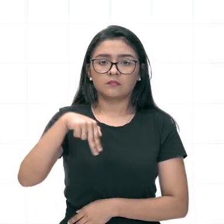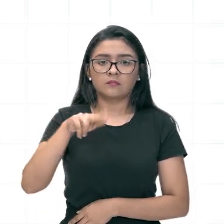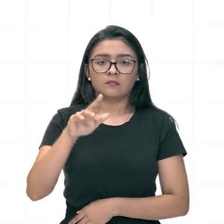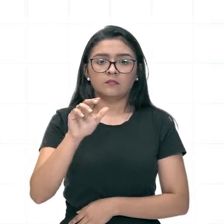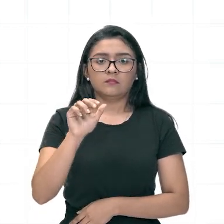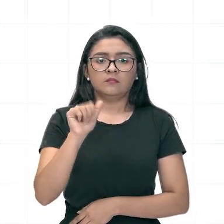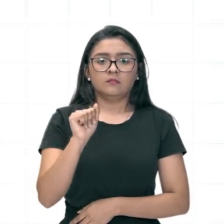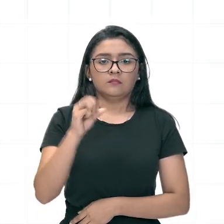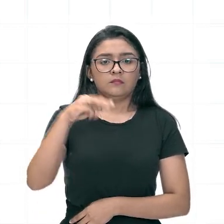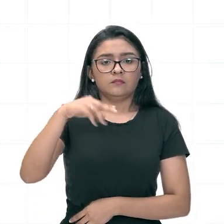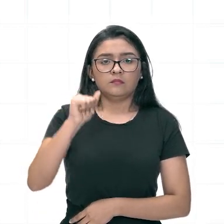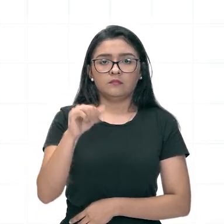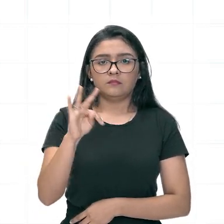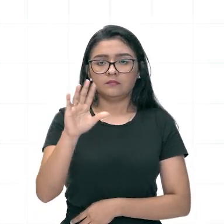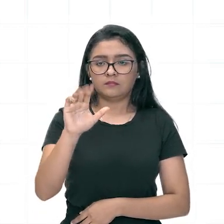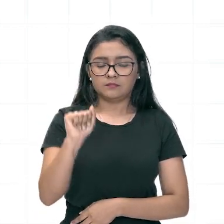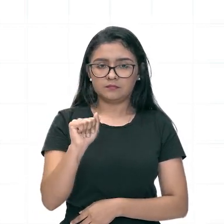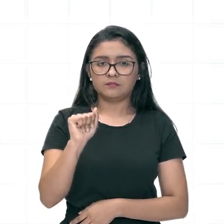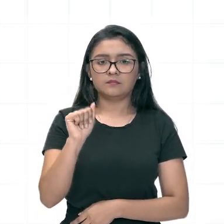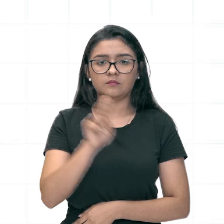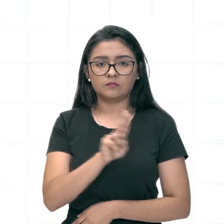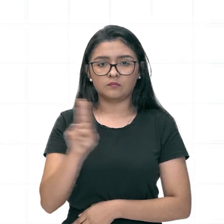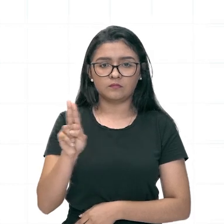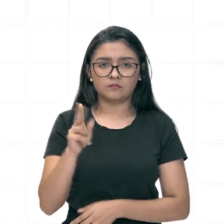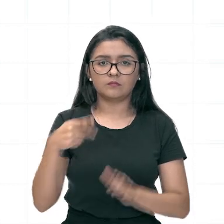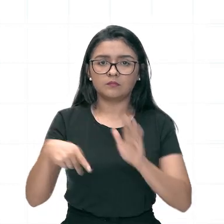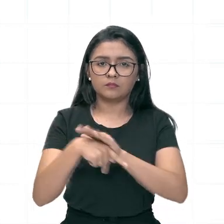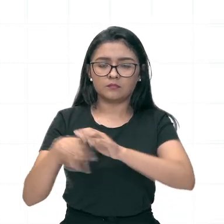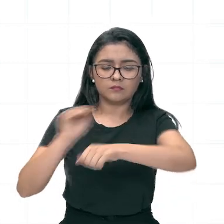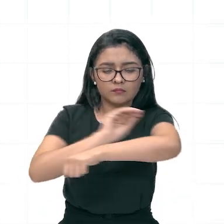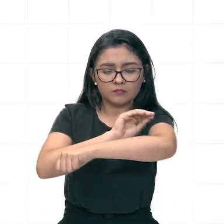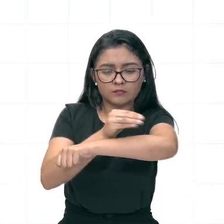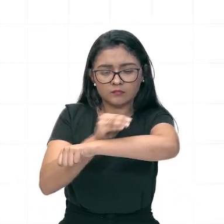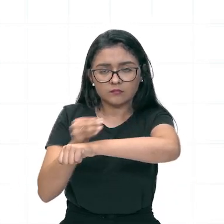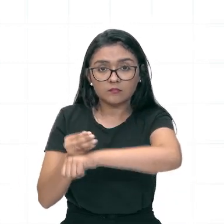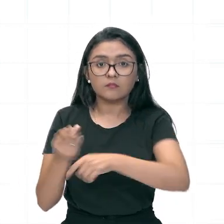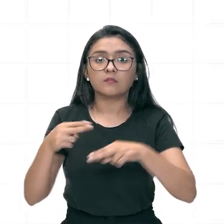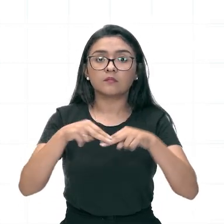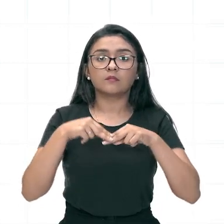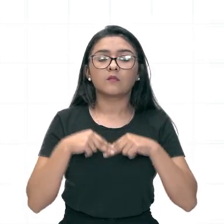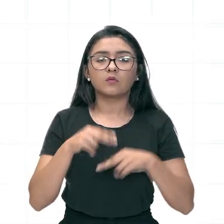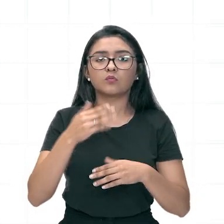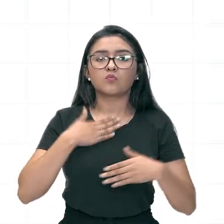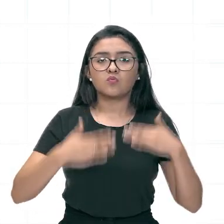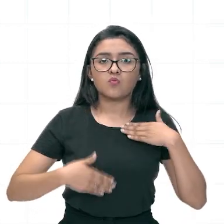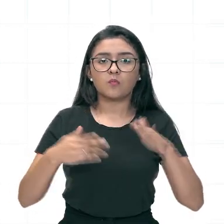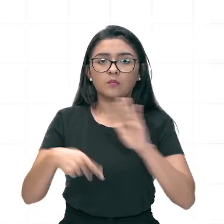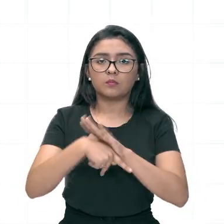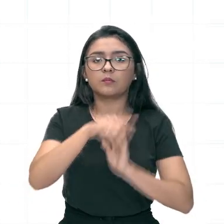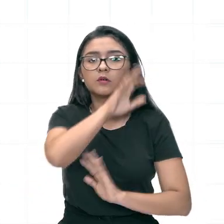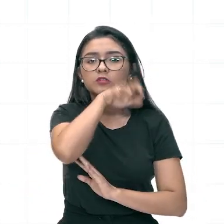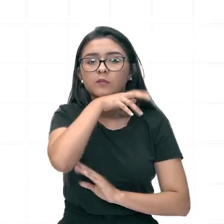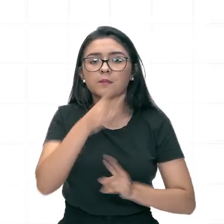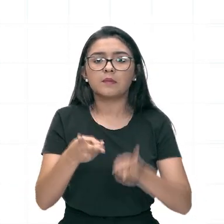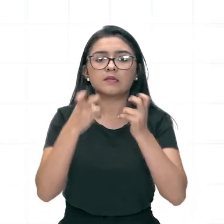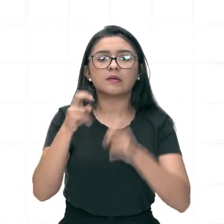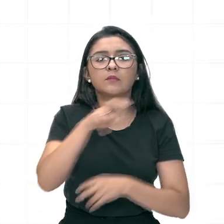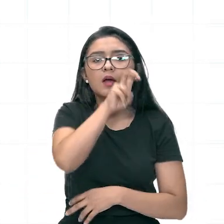vem de escamado. Esse nomezinho aí, esquamata, vem de escamado. Por quê? Porque o corpo desse animal, como você